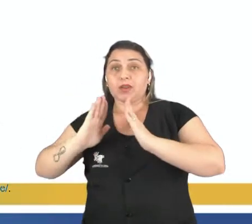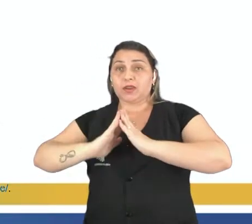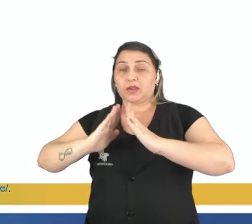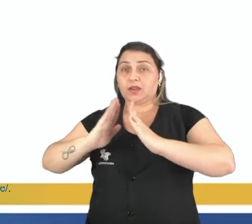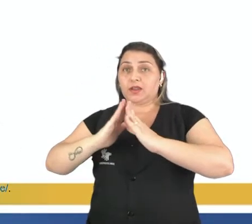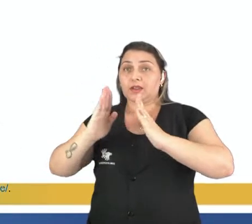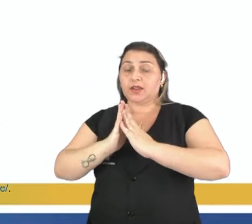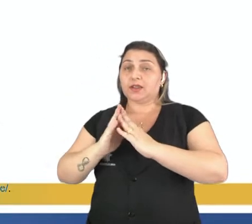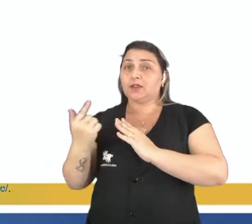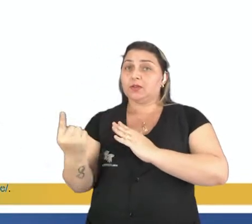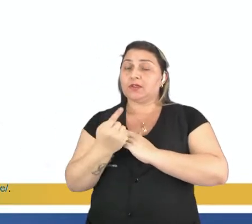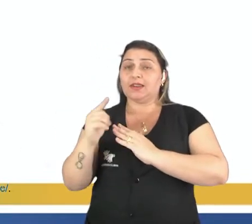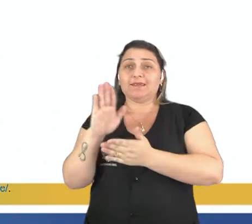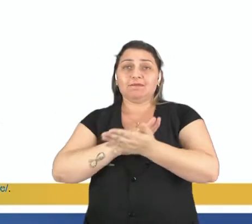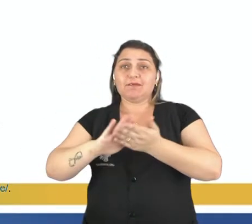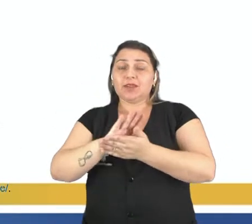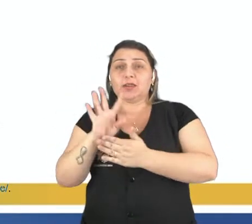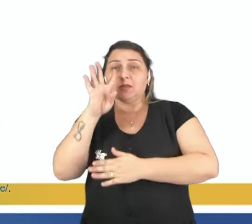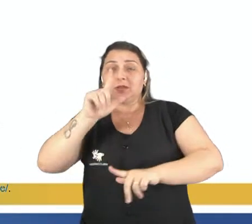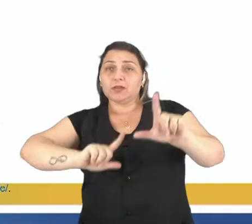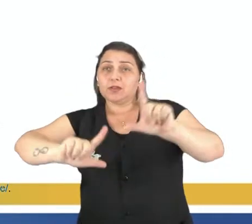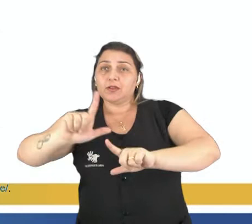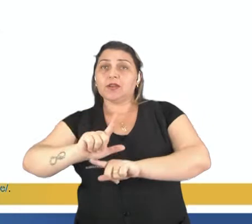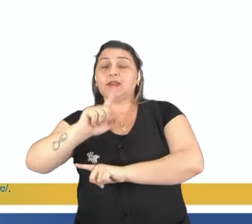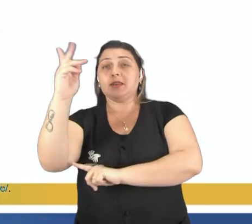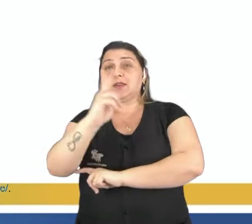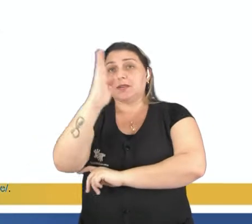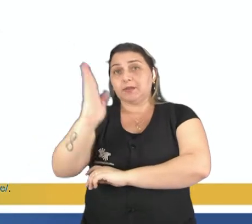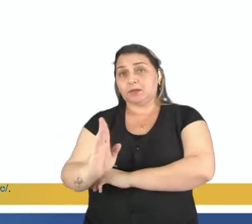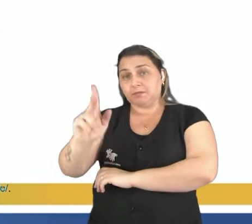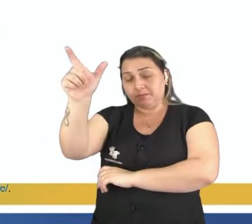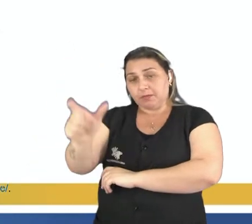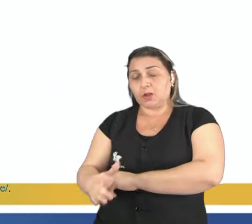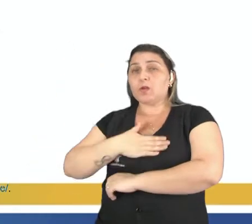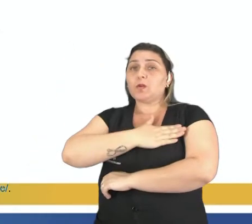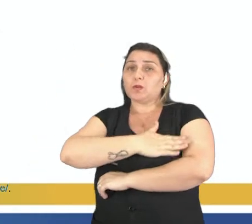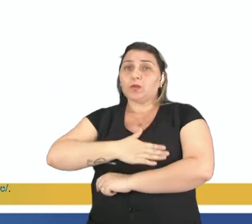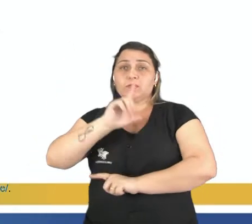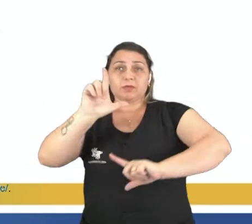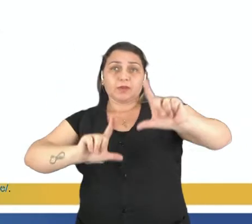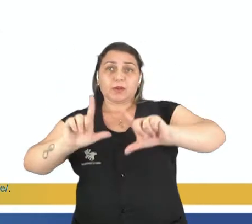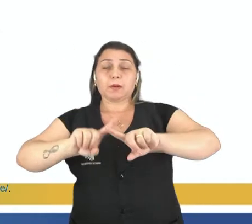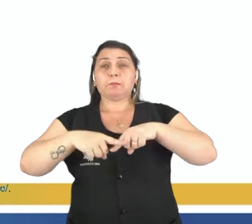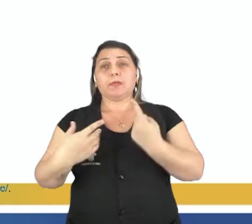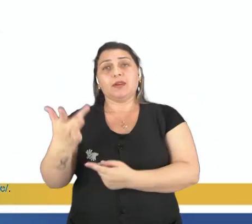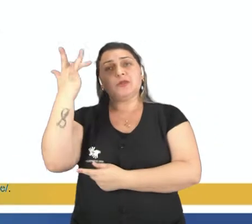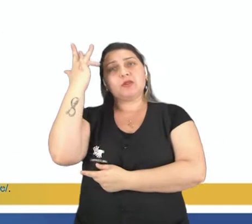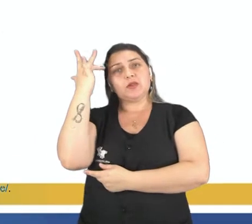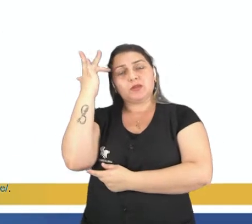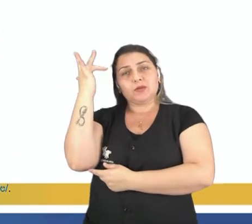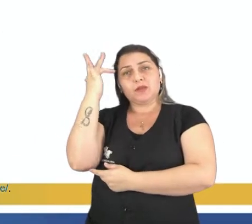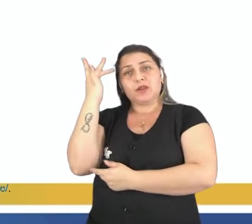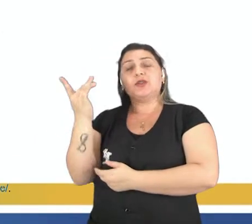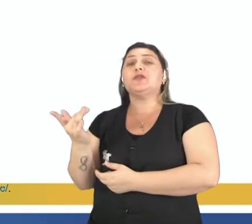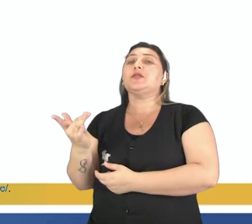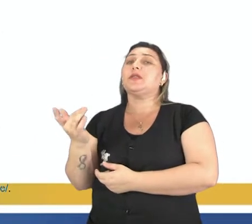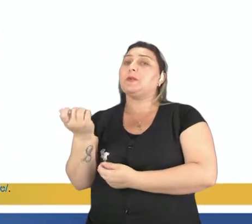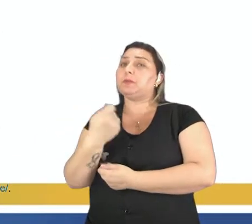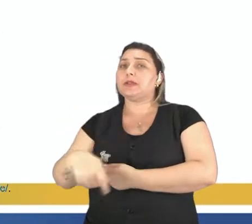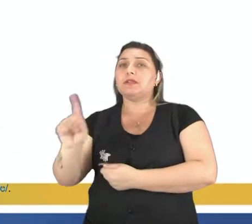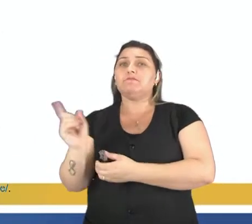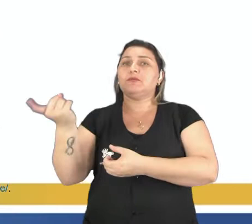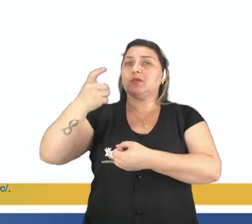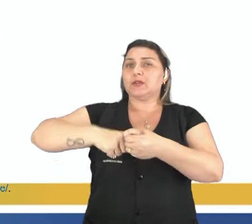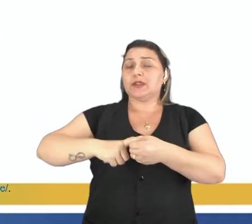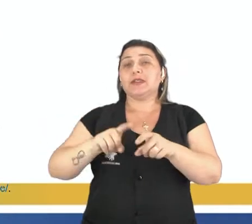sem entretenimento e o brasileiro gosta de assistir futebol, mas eu acho que foi precipitado o retorno.